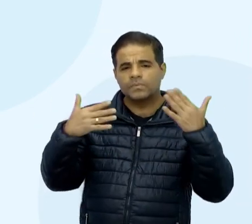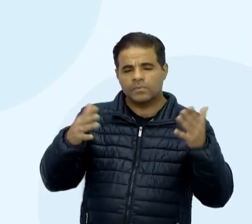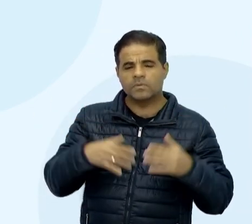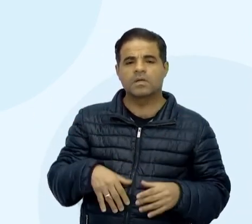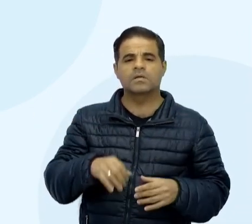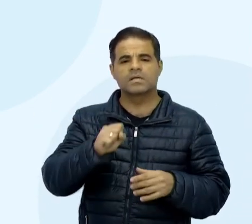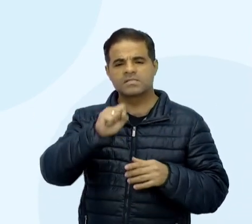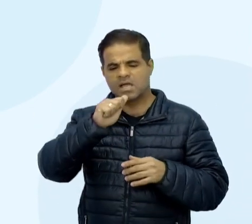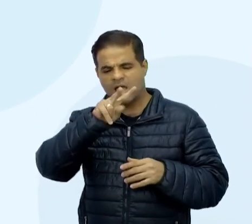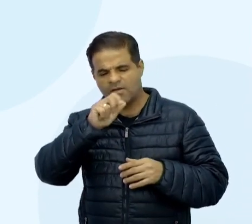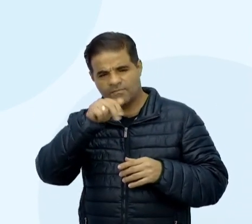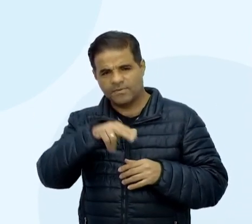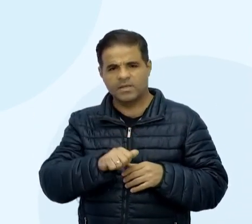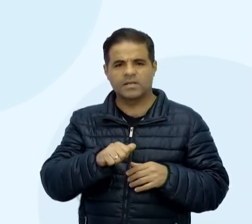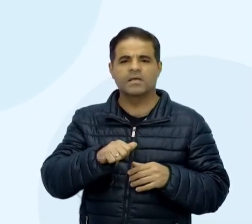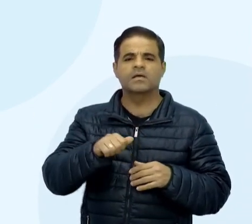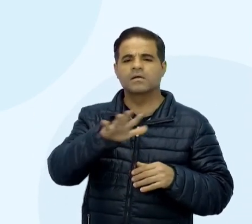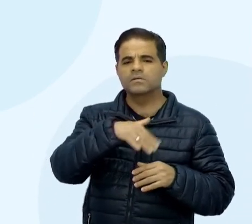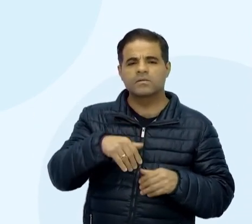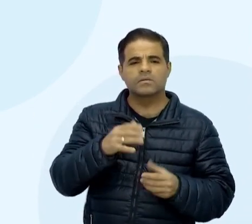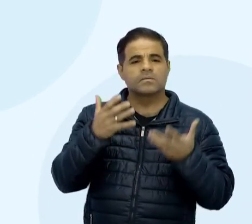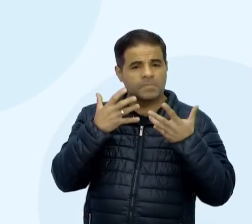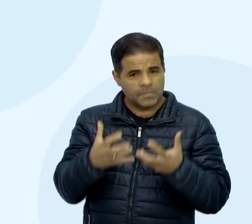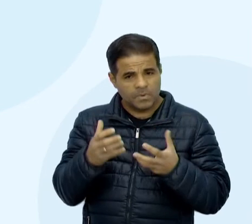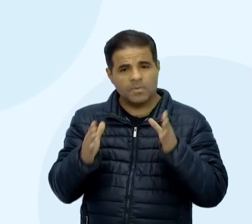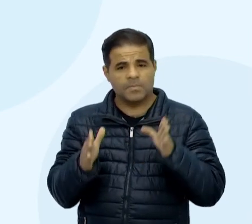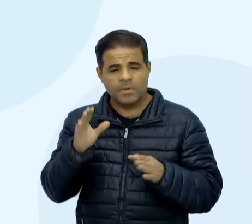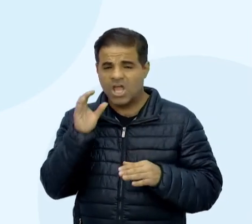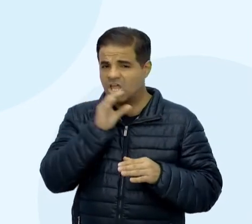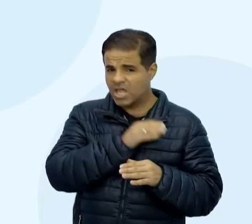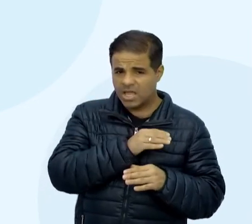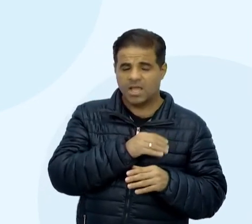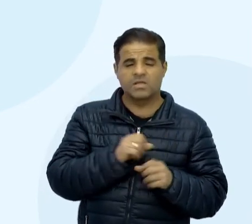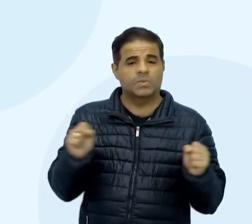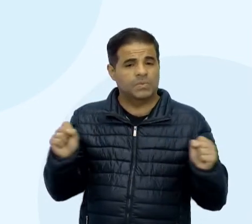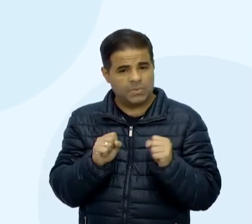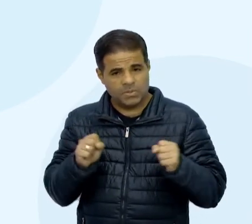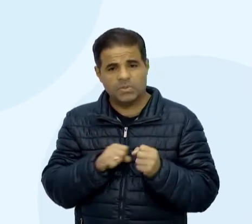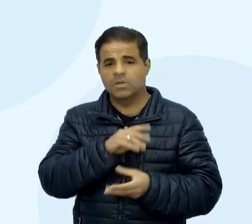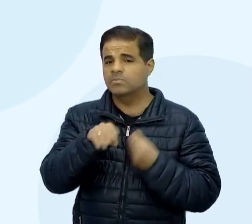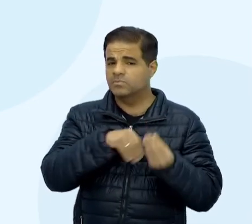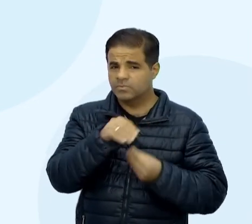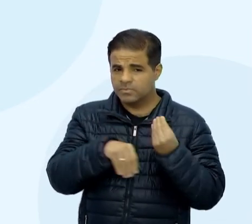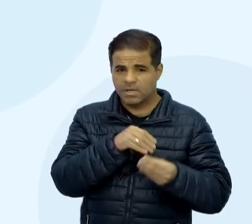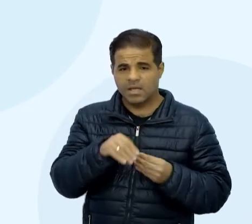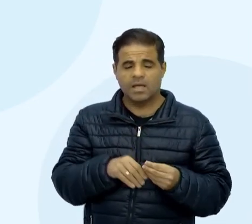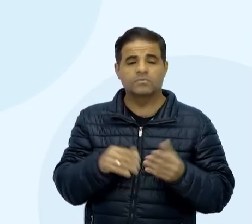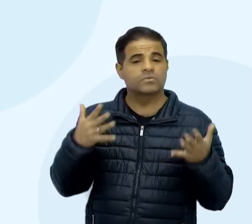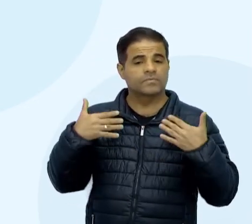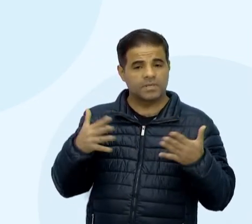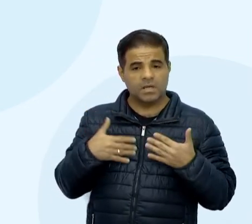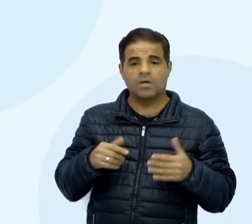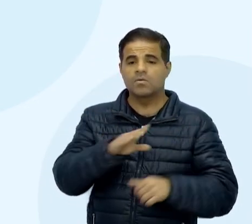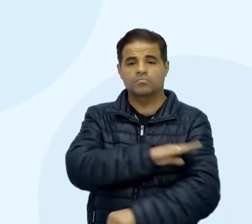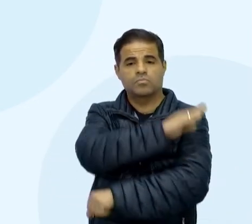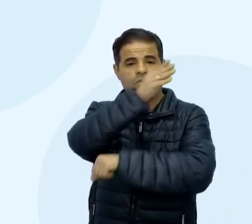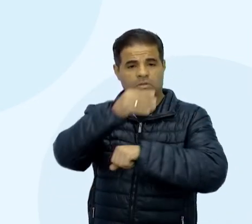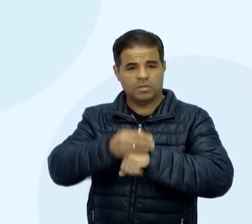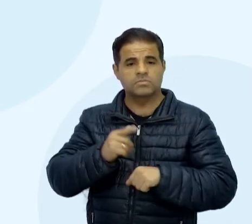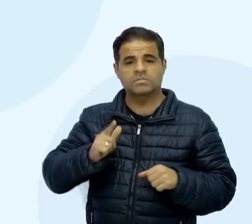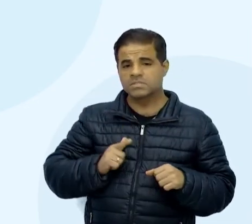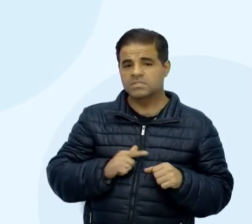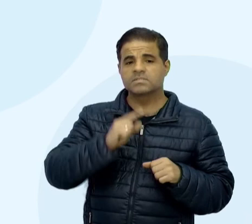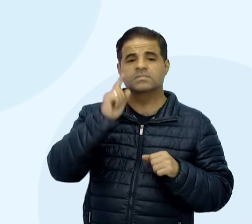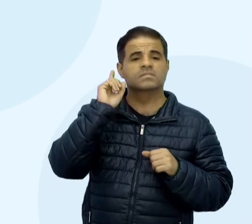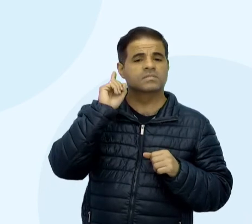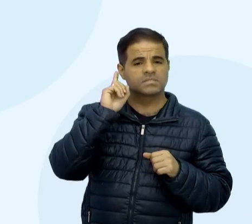savana tropical, com períodos secos e quentes no inverno e quentes e úmidos no verão. A região do Morro da Providência